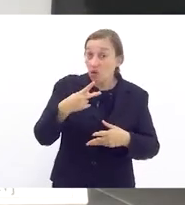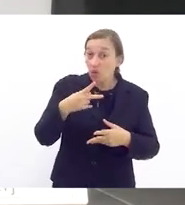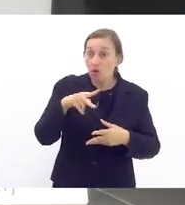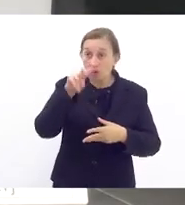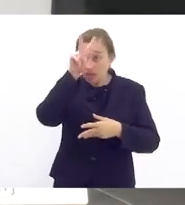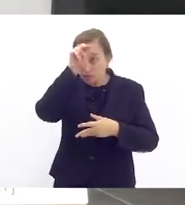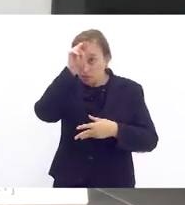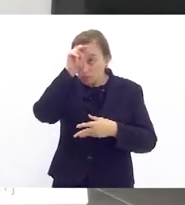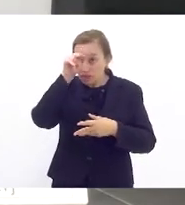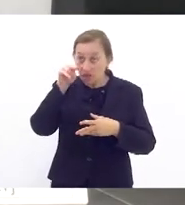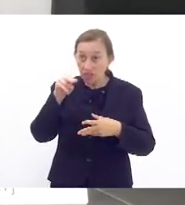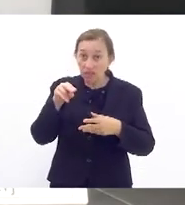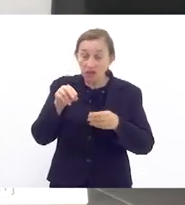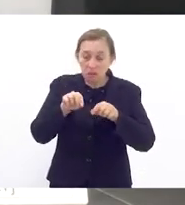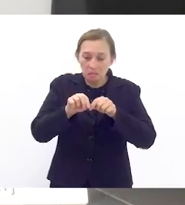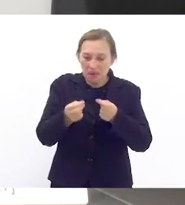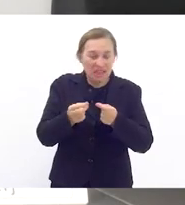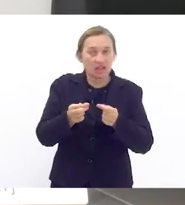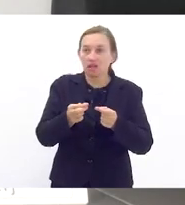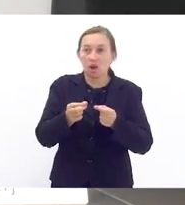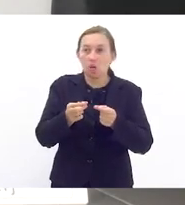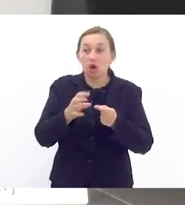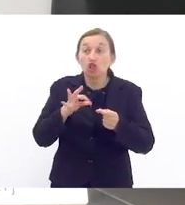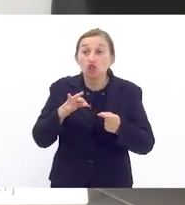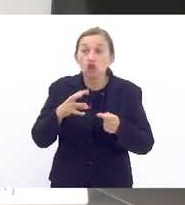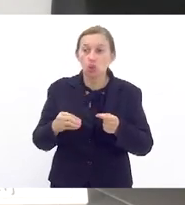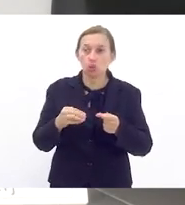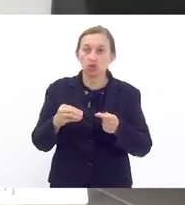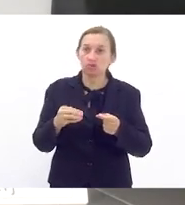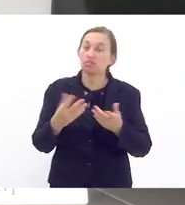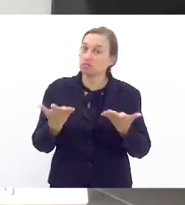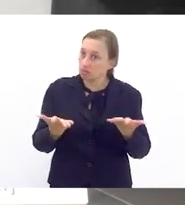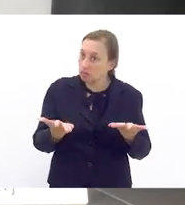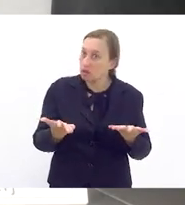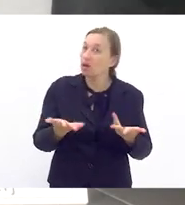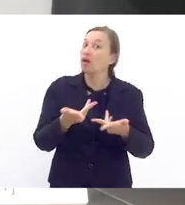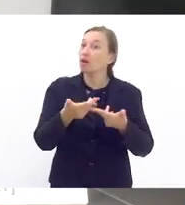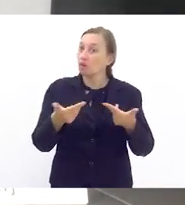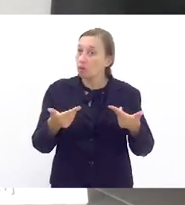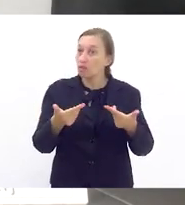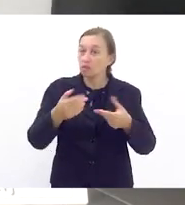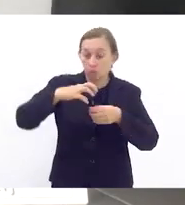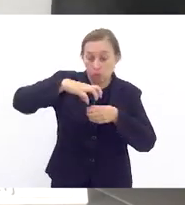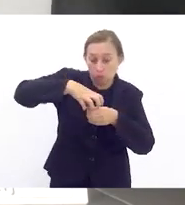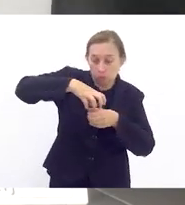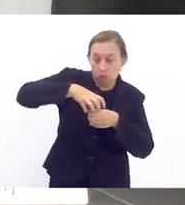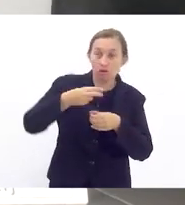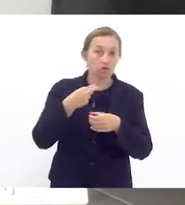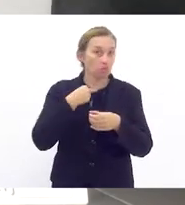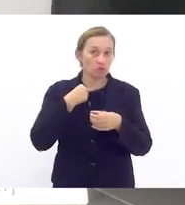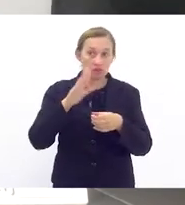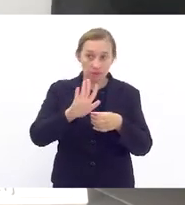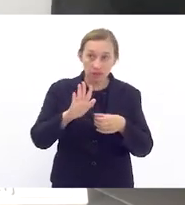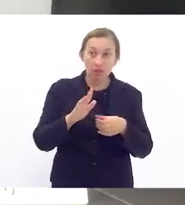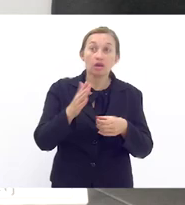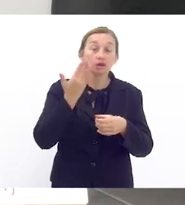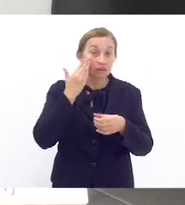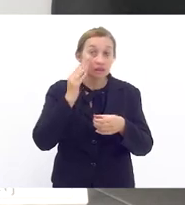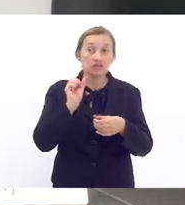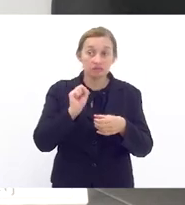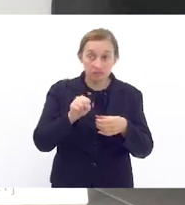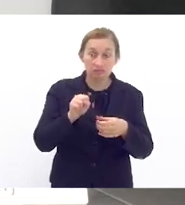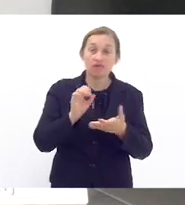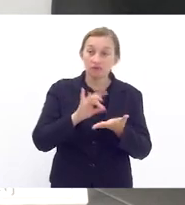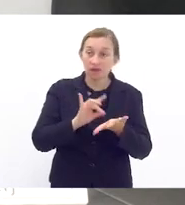pressão e passava por um monte de filtro, não podia estar inteira nunca dentro da garrafa. Essa era a única coisa que a formiga não podia estar. E eu falei assim, está inteira assim, só me